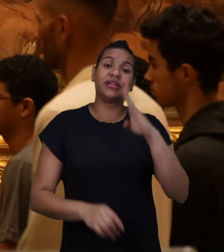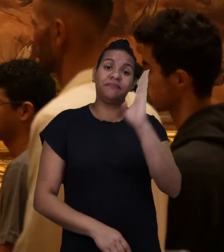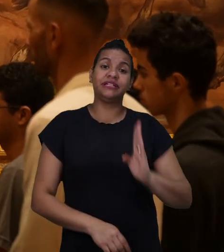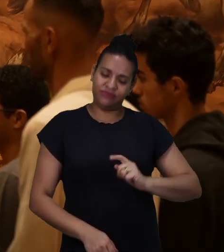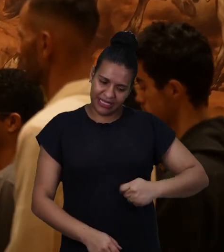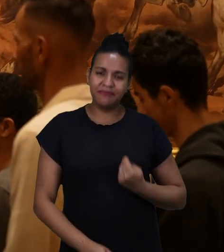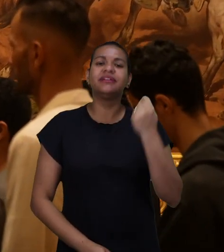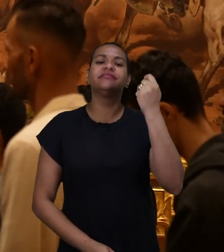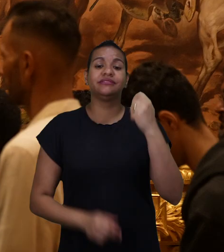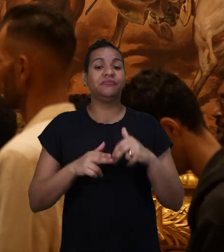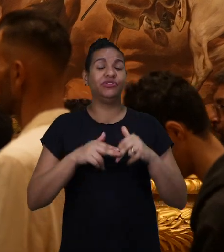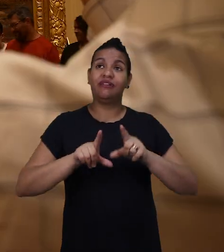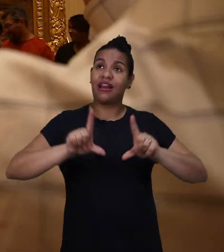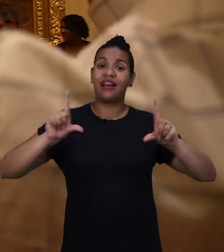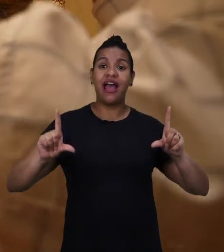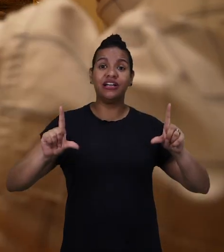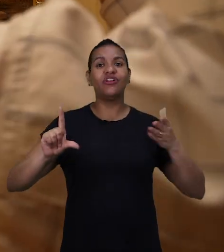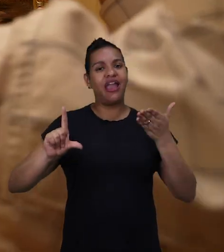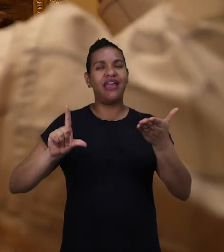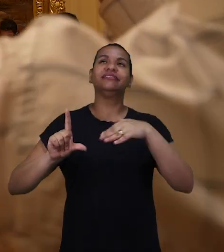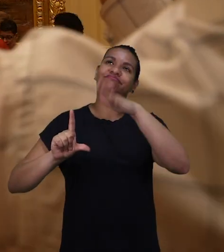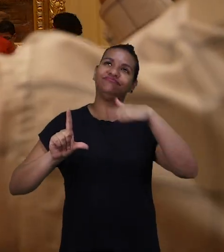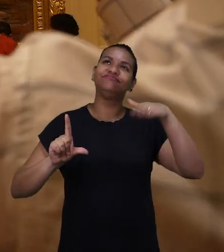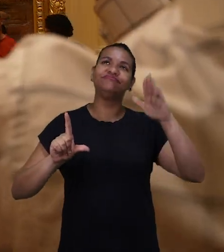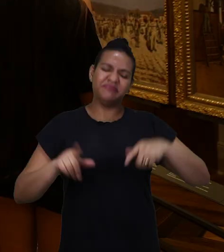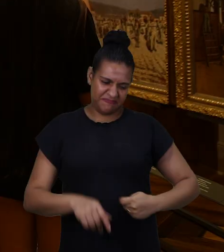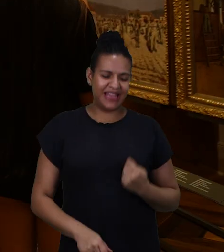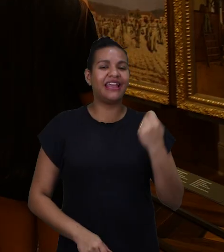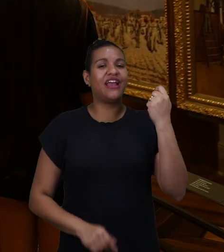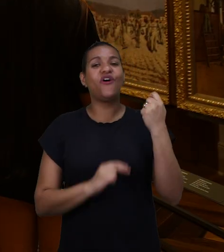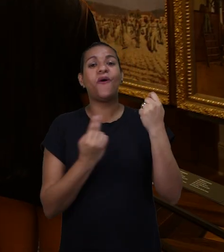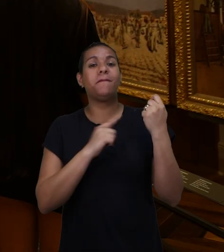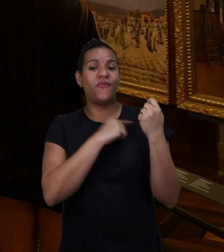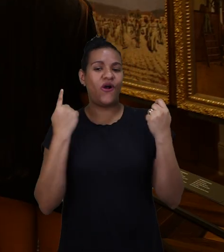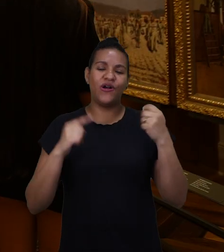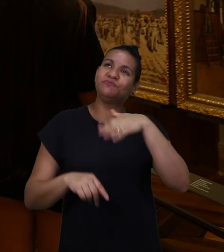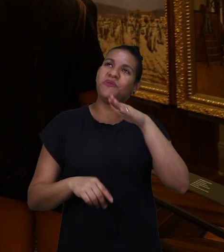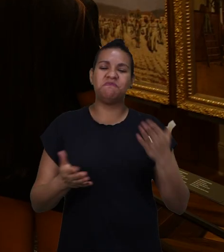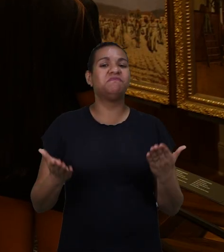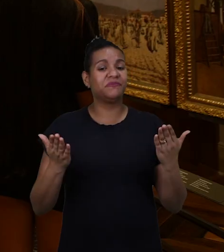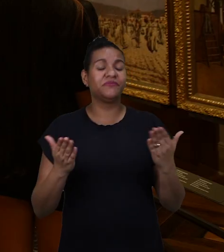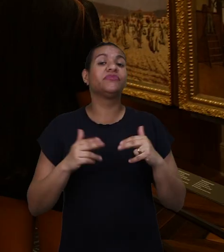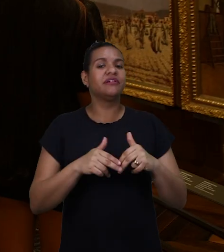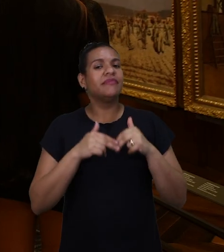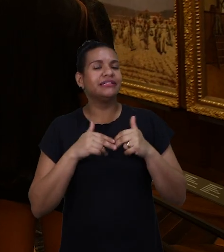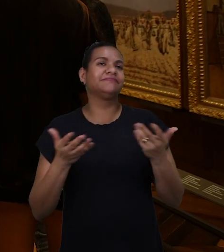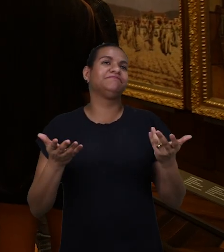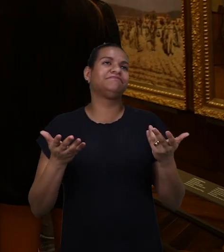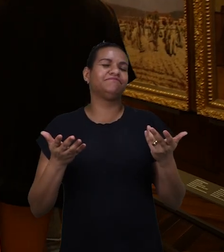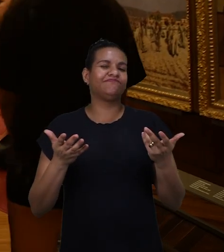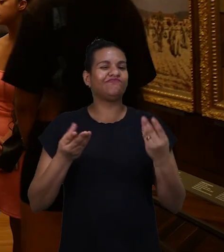na medida em que o maior item do acervo sempre foi a tela Independência ou Morte, e a essa intenção inicial